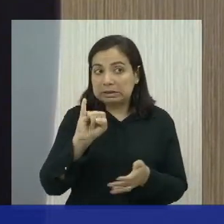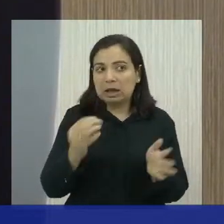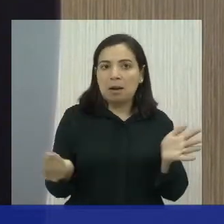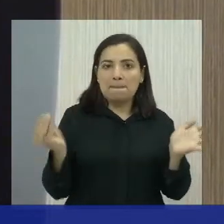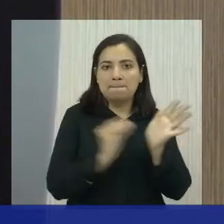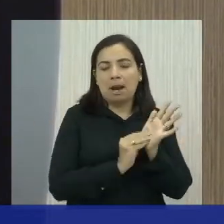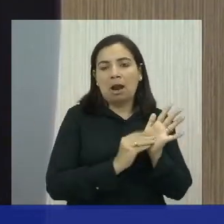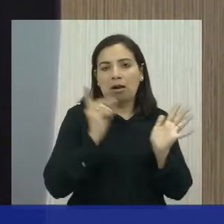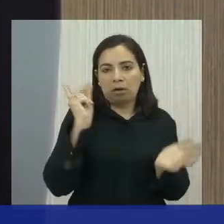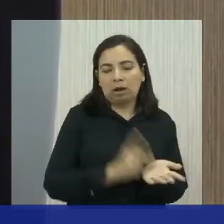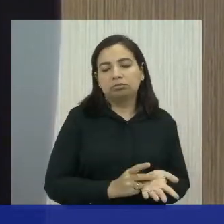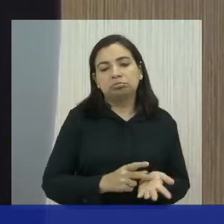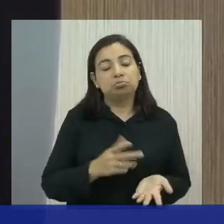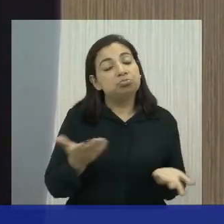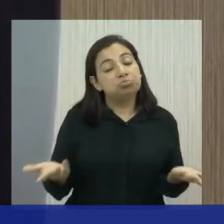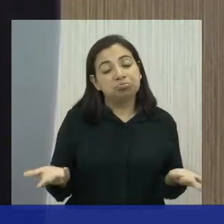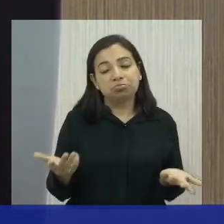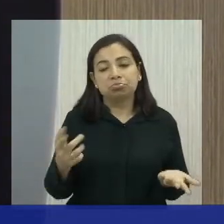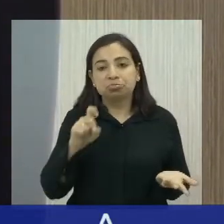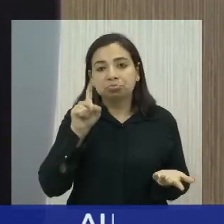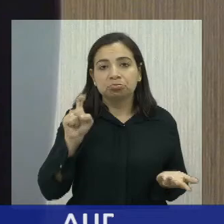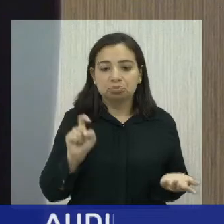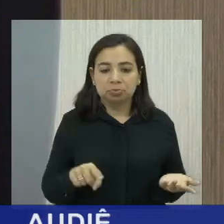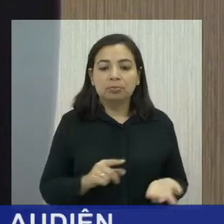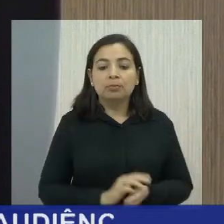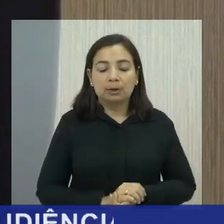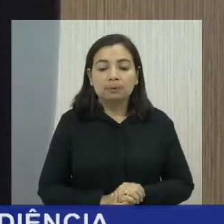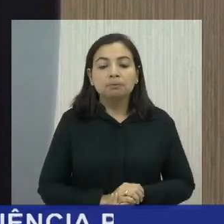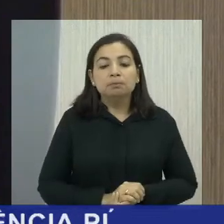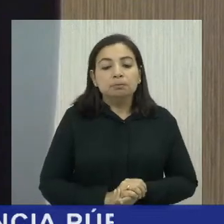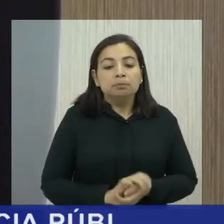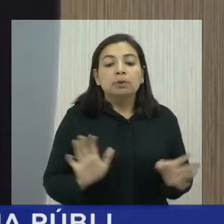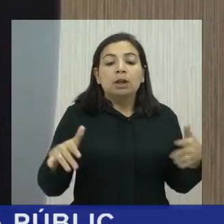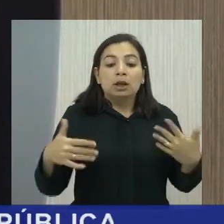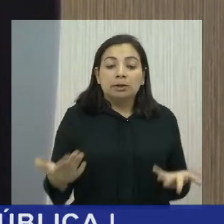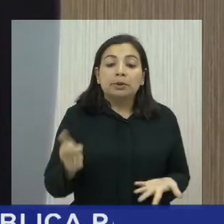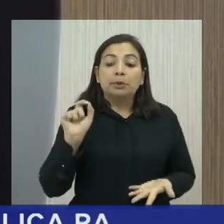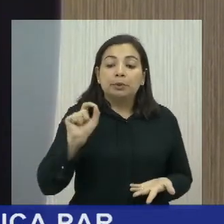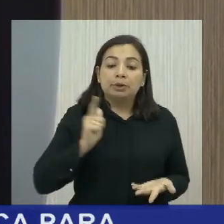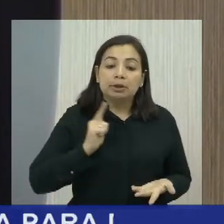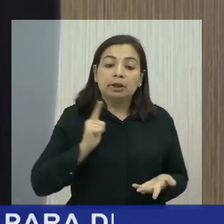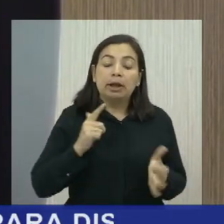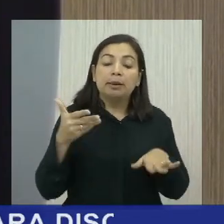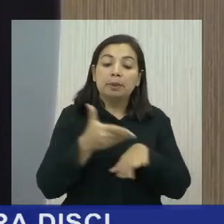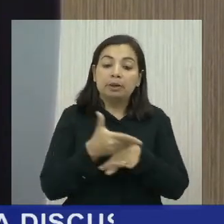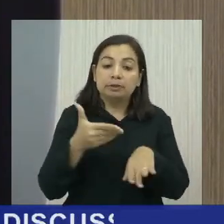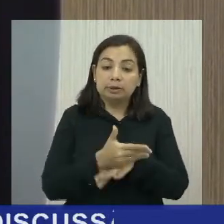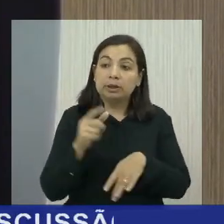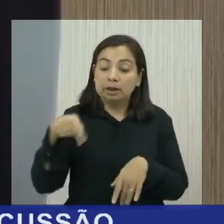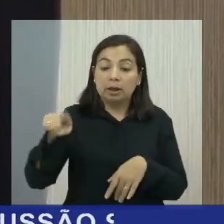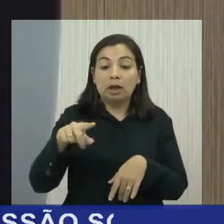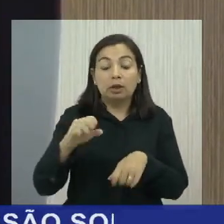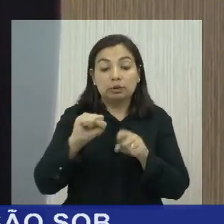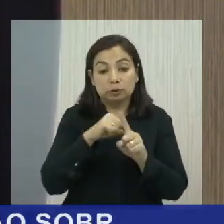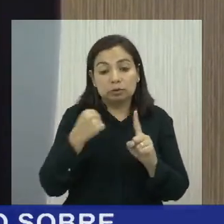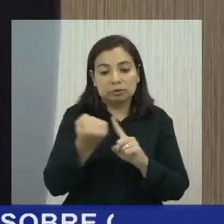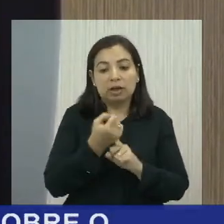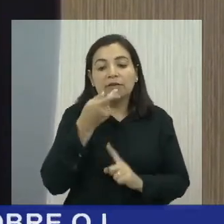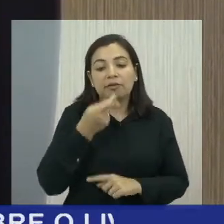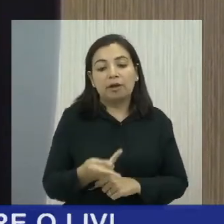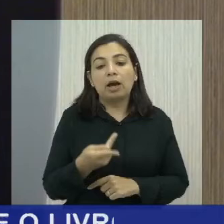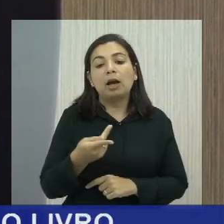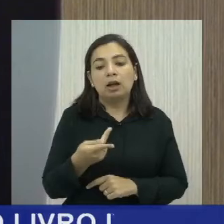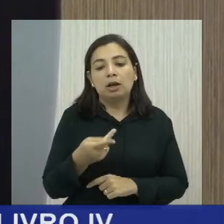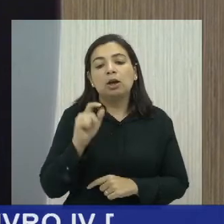esse decreto-lei que trata da Política Nacional de Participação da Sociedade, diz,